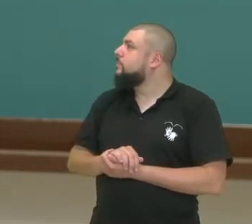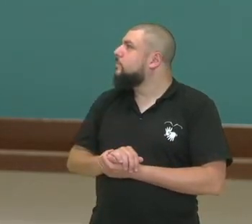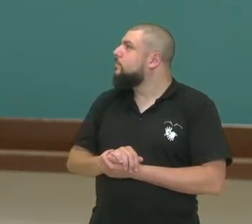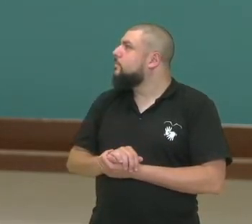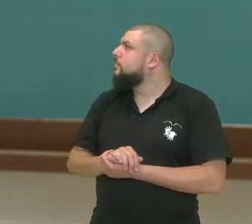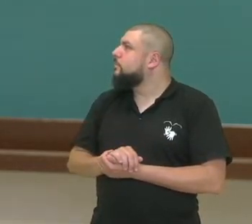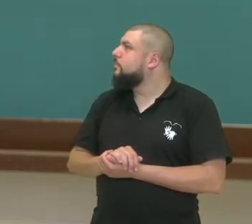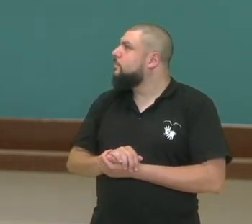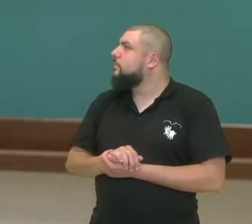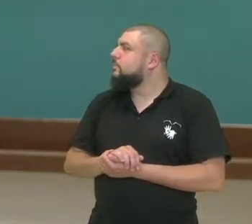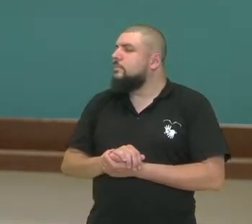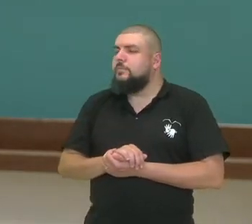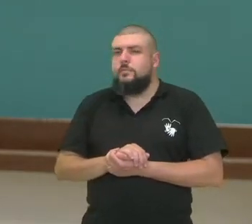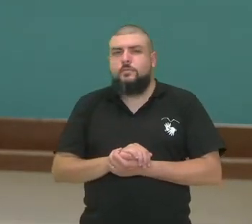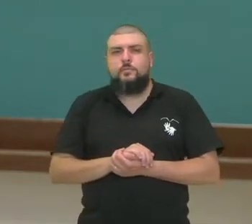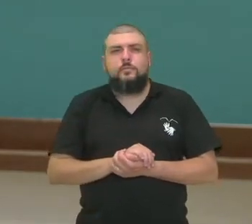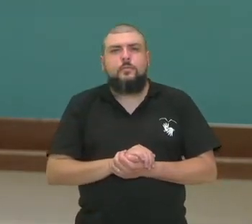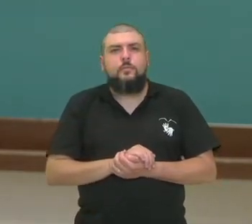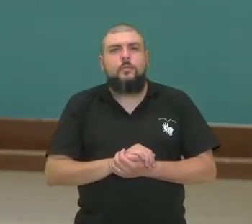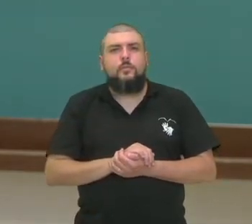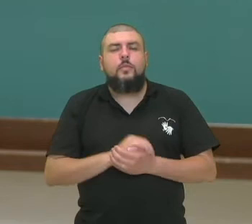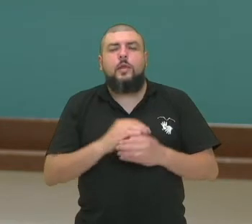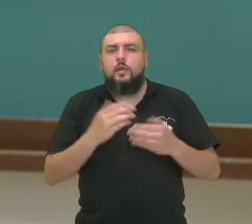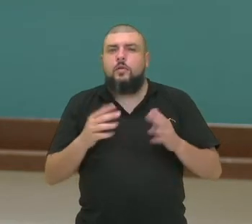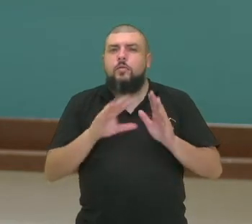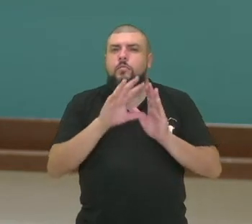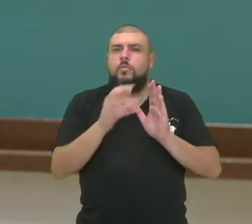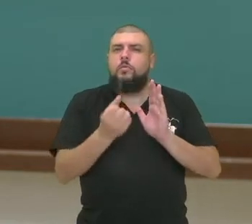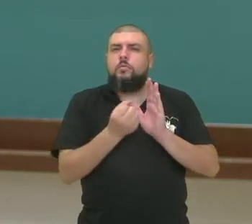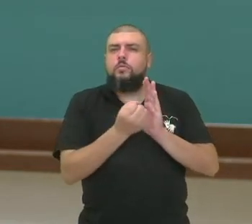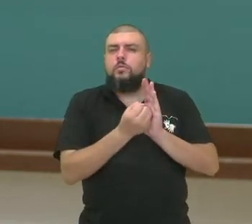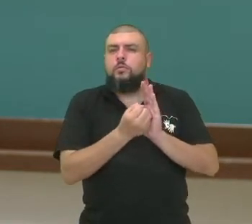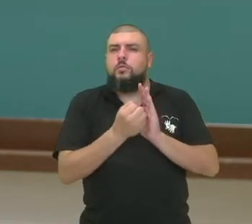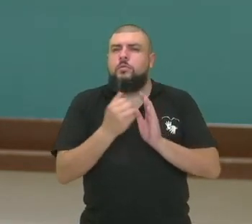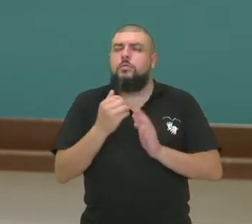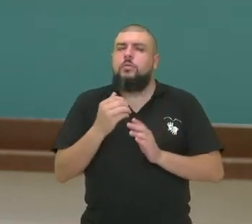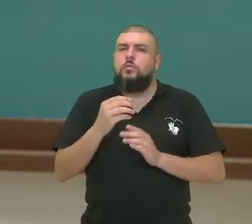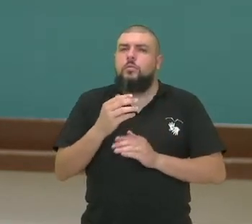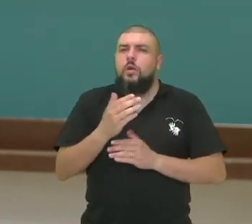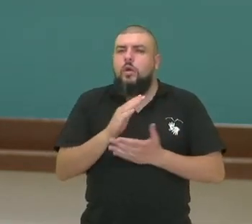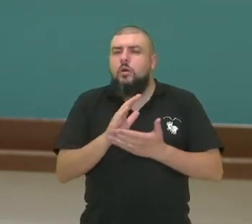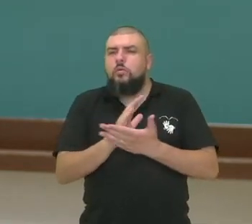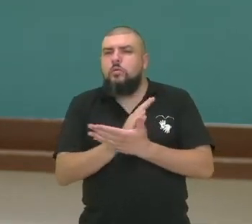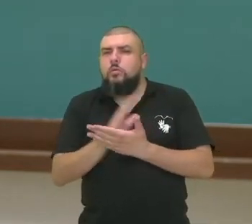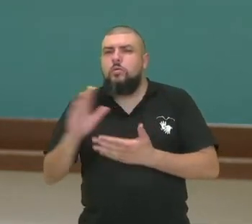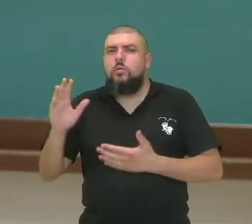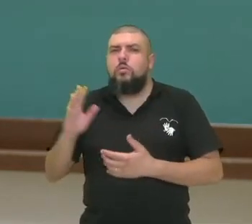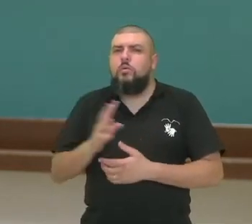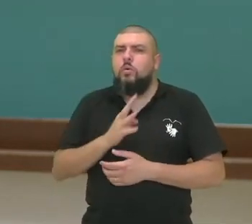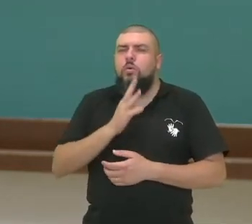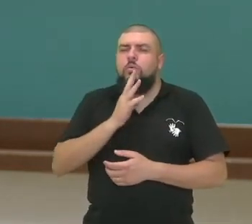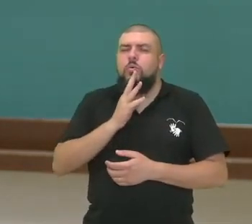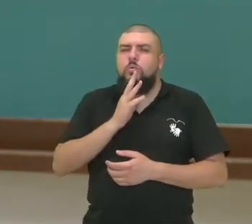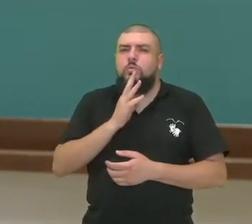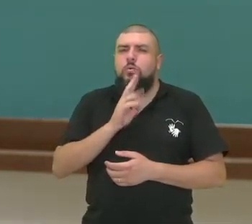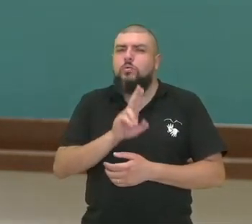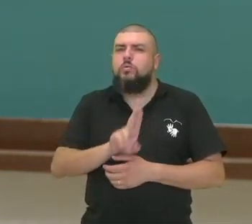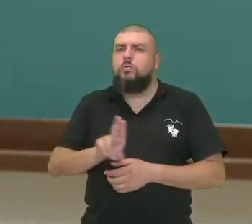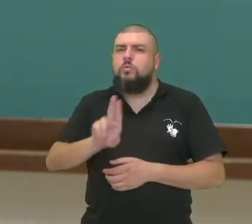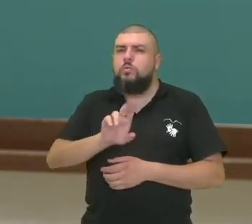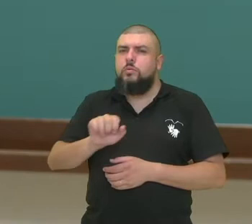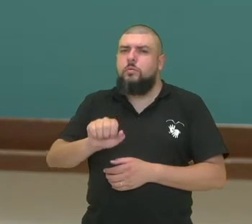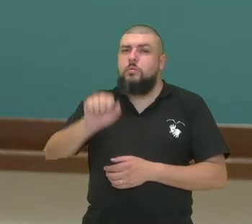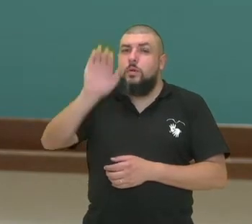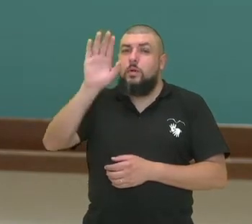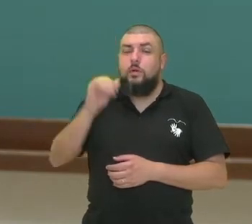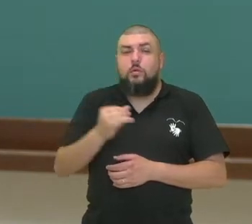hino nacional. Aí a gente tem símbolos bem reconhecidos, alguns muito mais utilizados, como por exemplo o